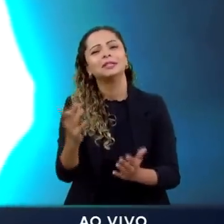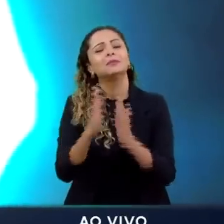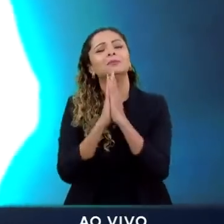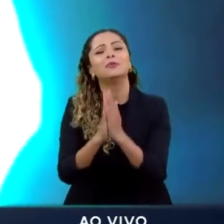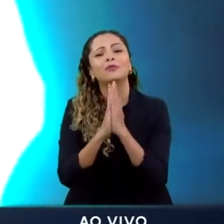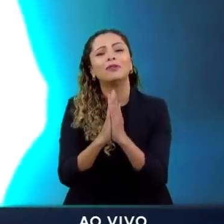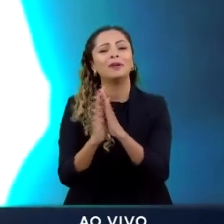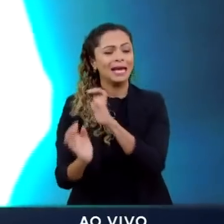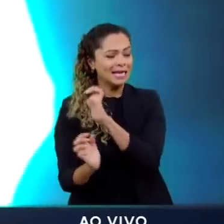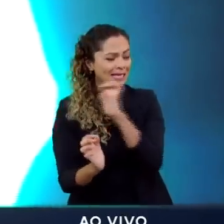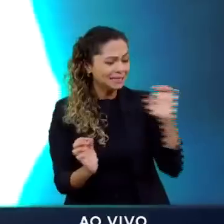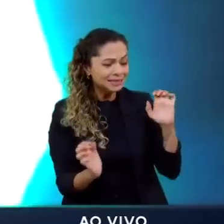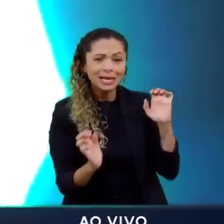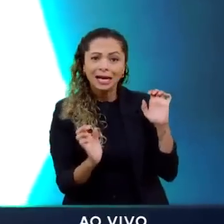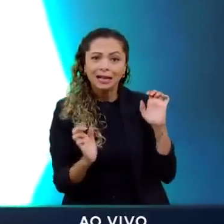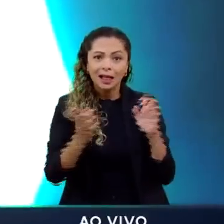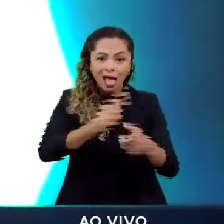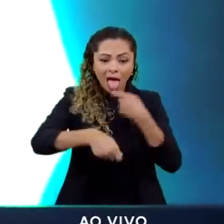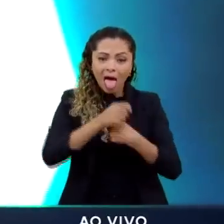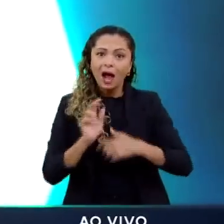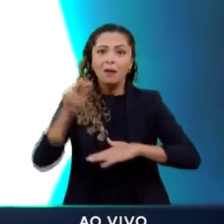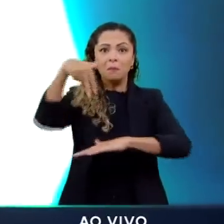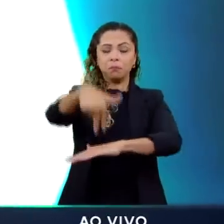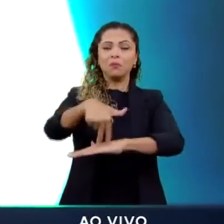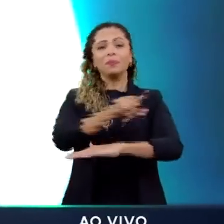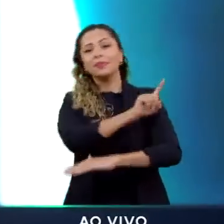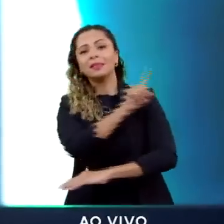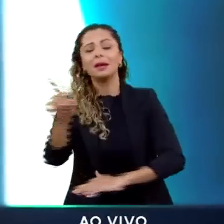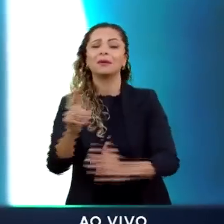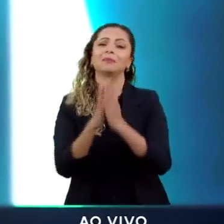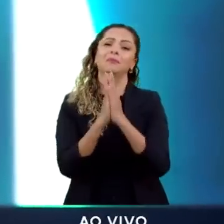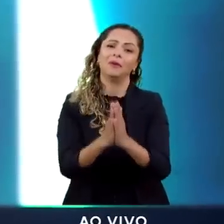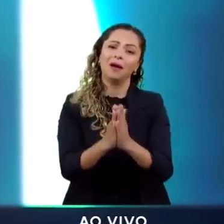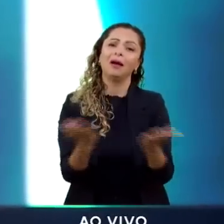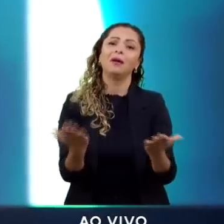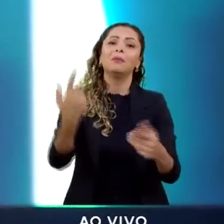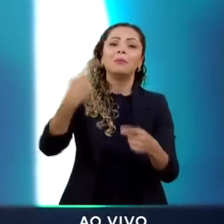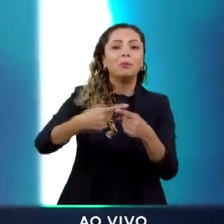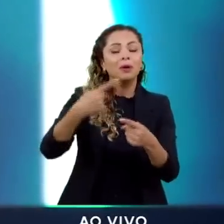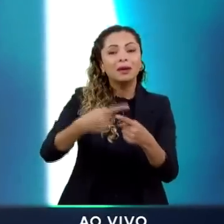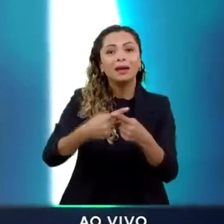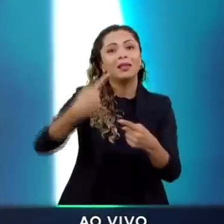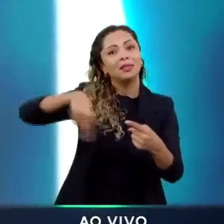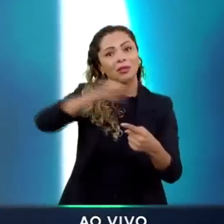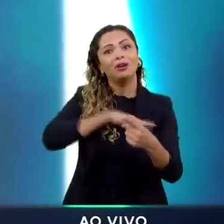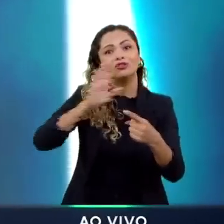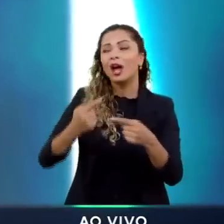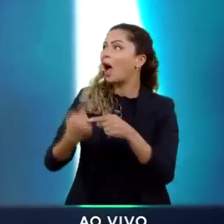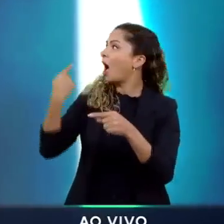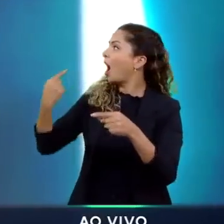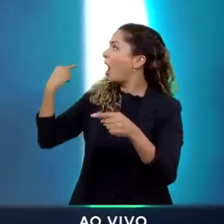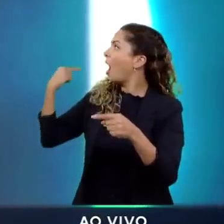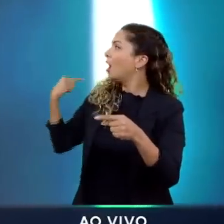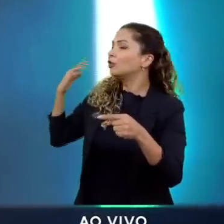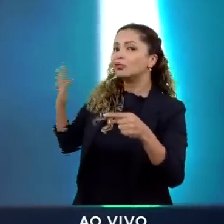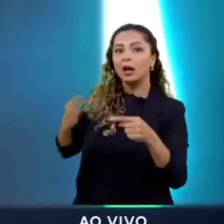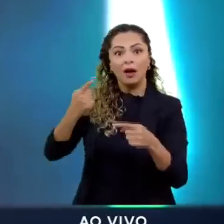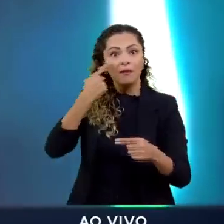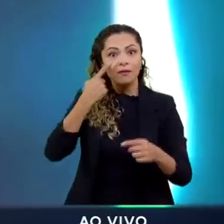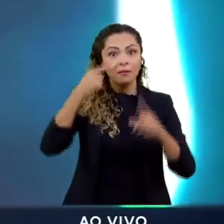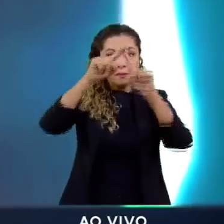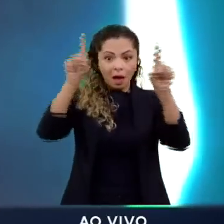esquerda ao poder nós já vimos os frutos não precisamos sofrer o que os países vizinhos estão